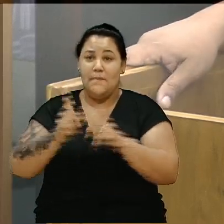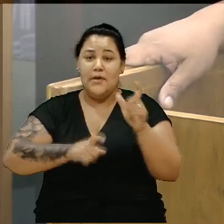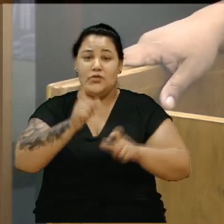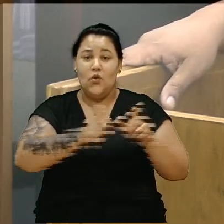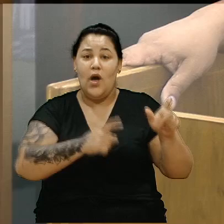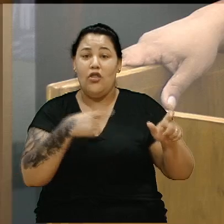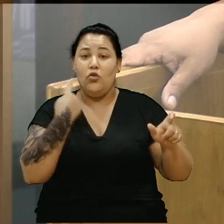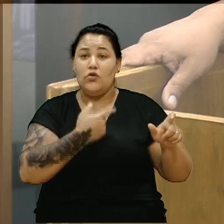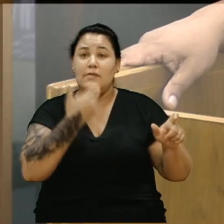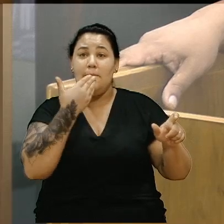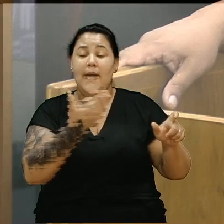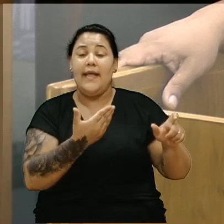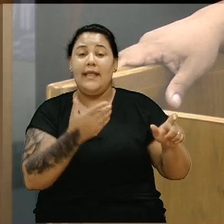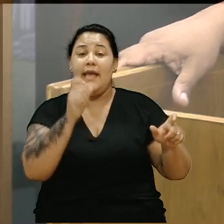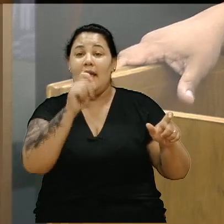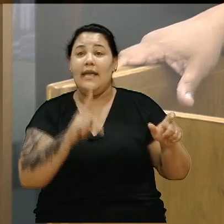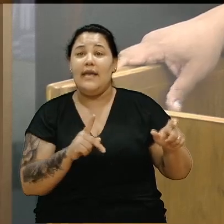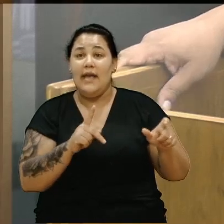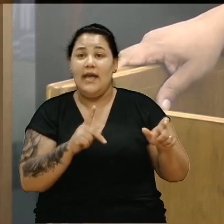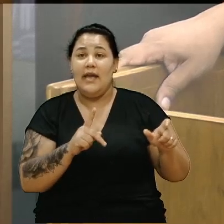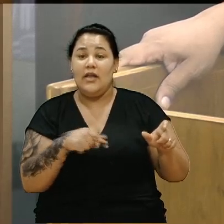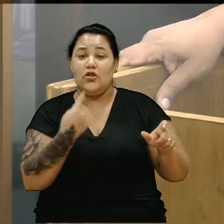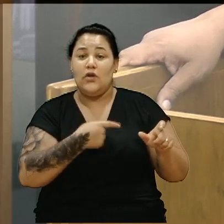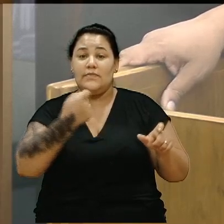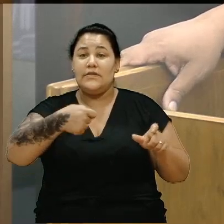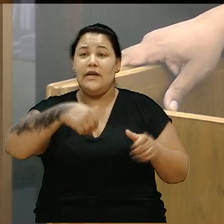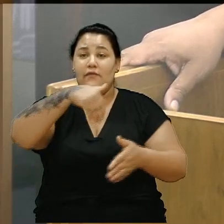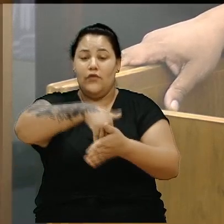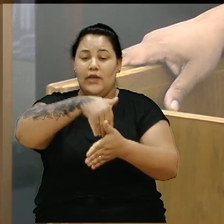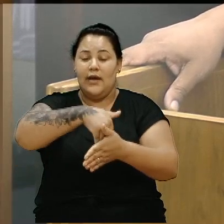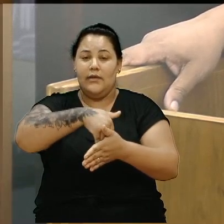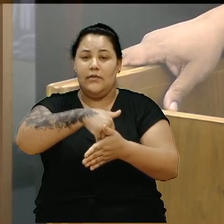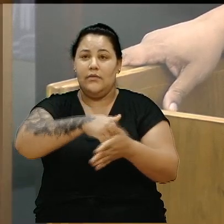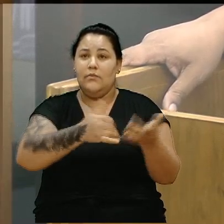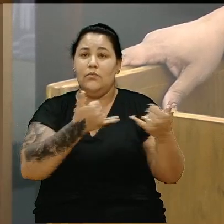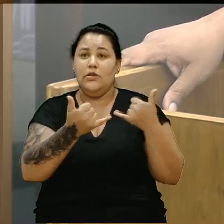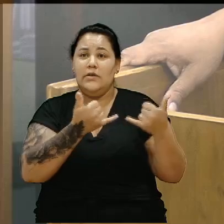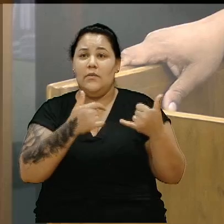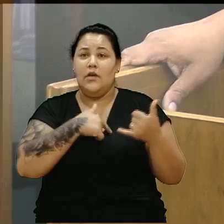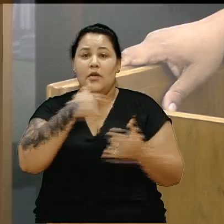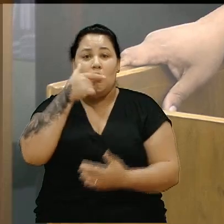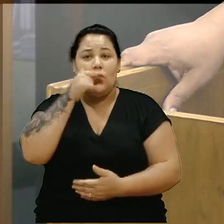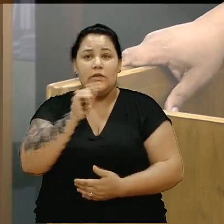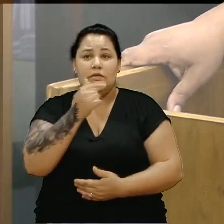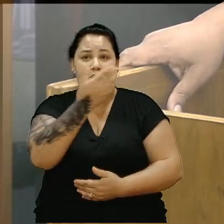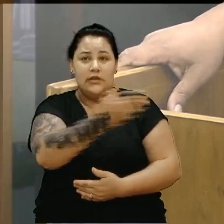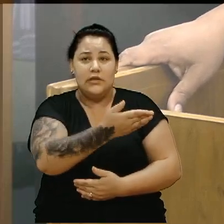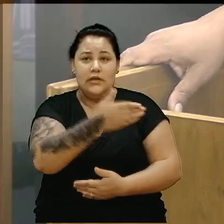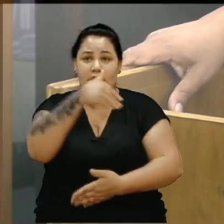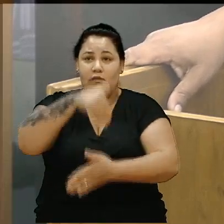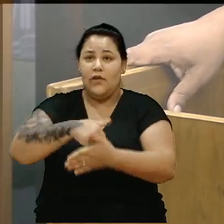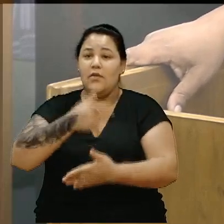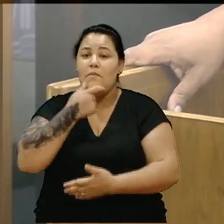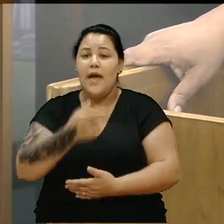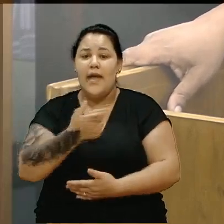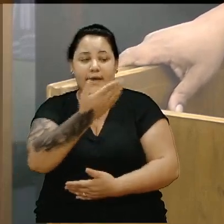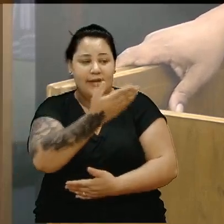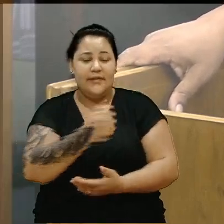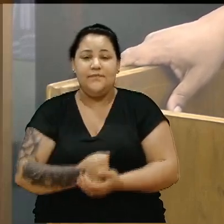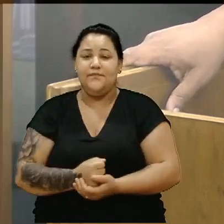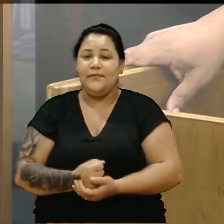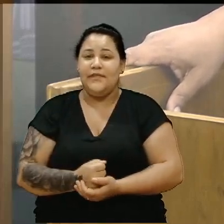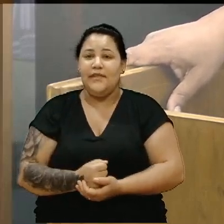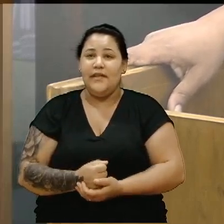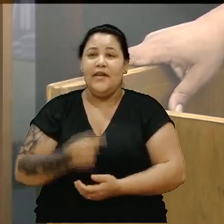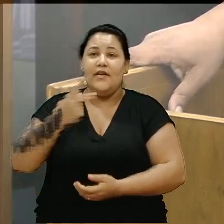pedem para quem que deveria de votar. Então, por exemplo, eu consegui aqui voto para o vereador Cristiano Becker, ele sabe disso, o vereador